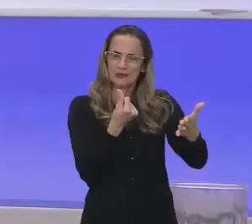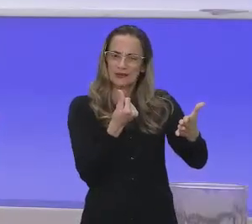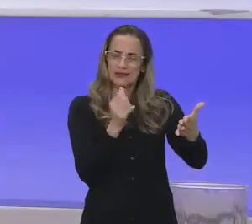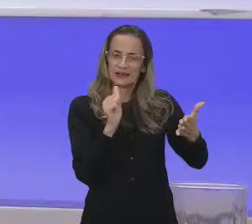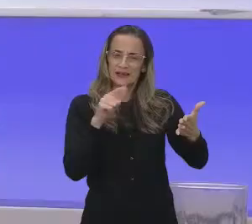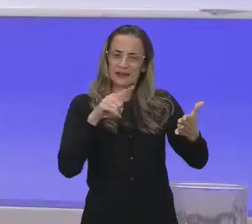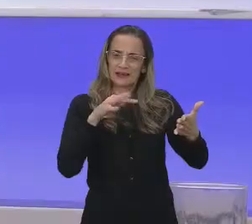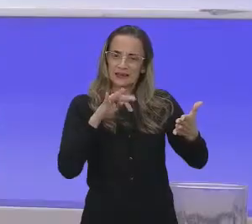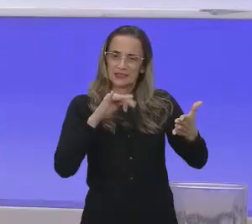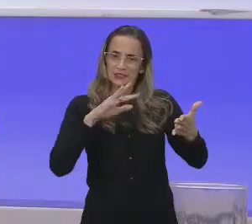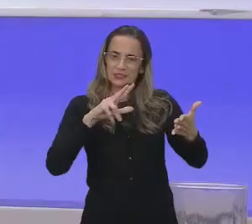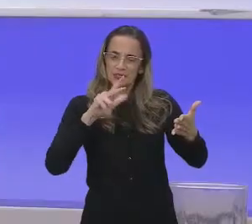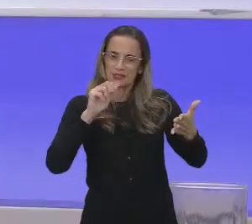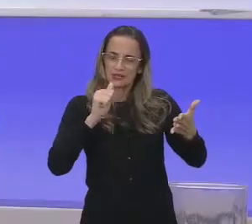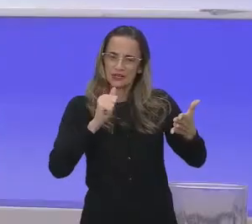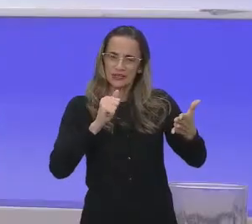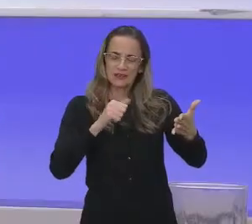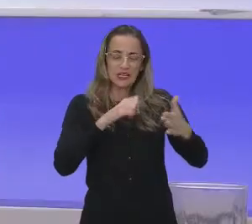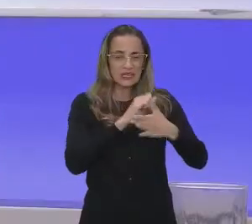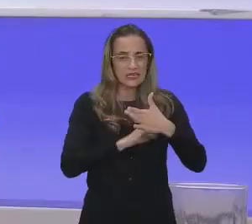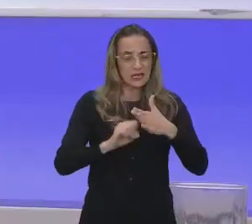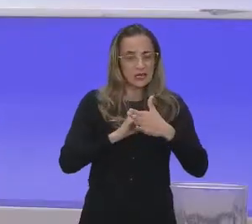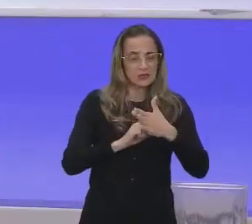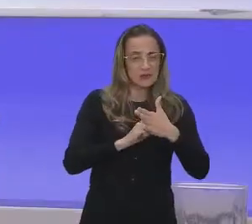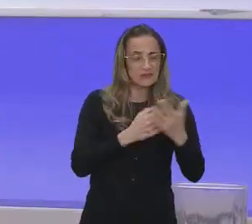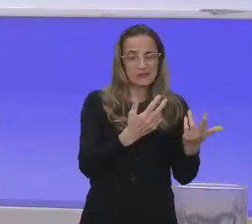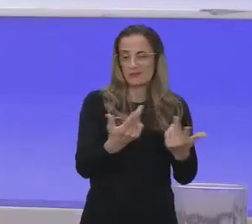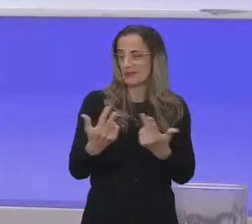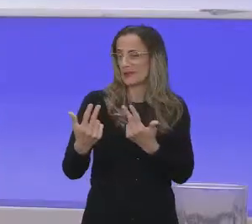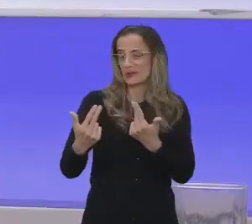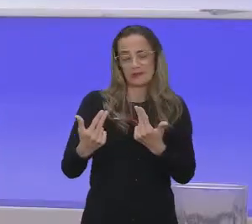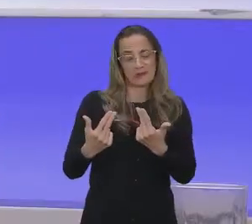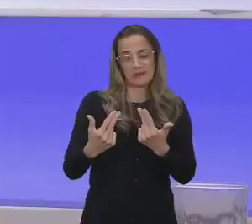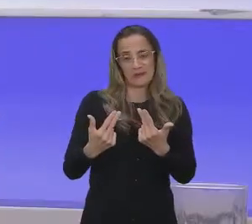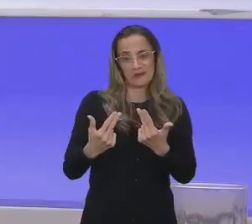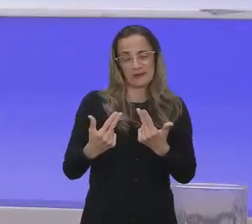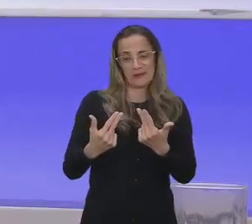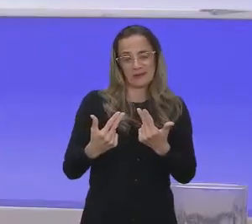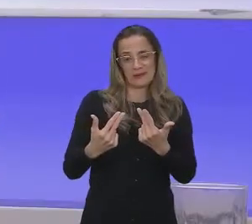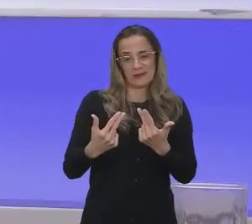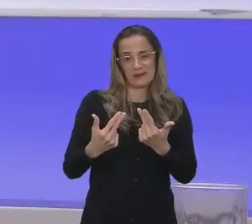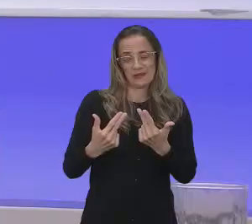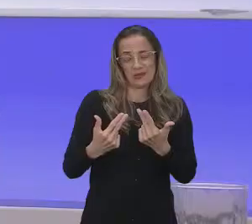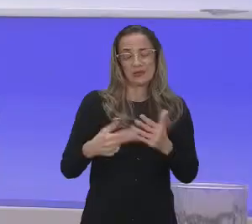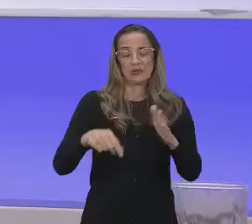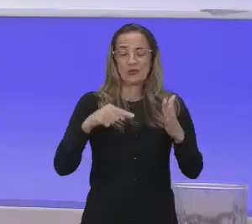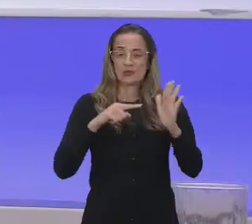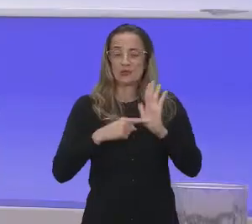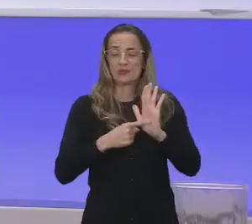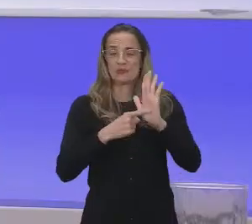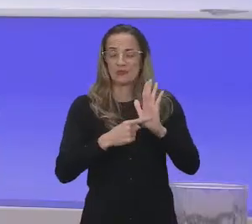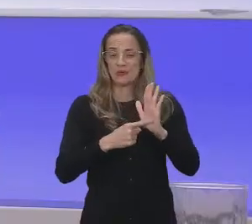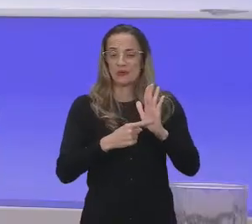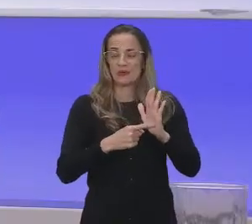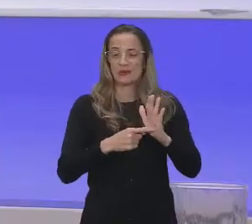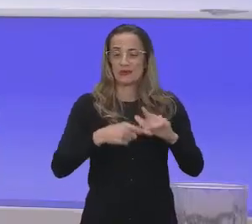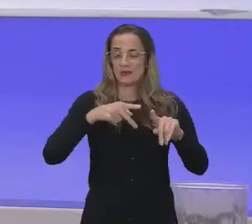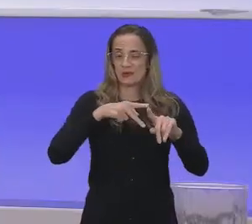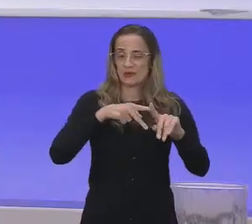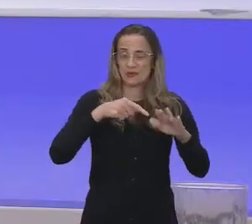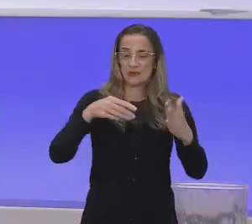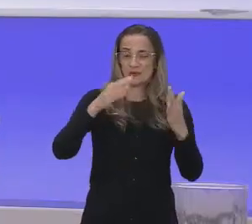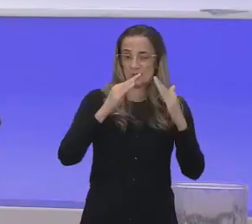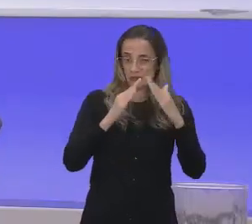que injetou na rede da empresa, não é a mesma que injetou, que mostra no inversor, no equipamento. Então,